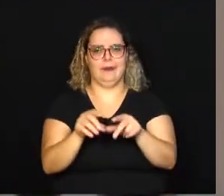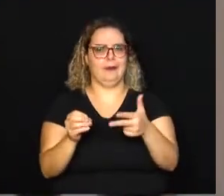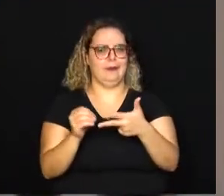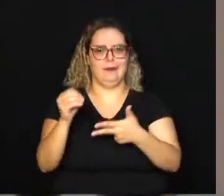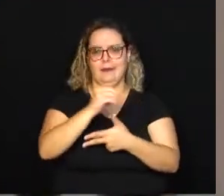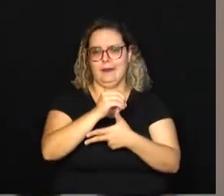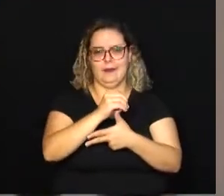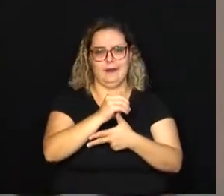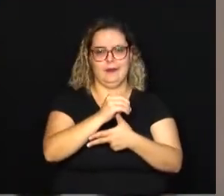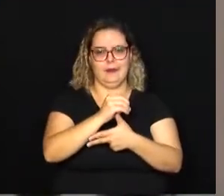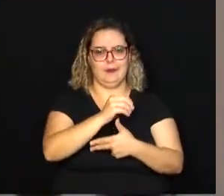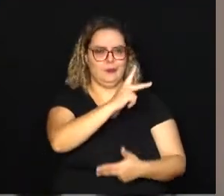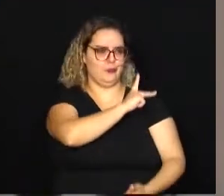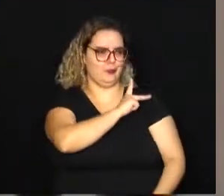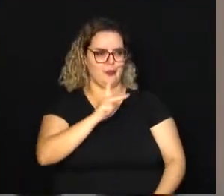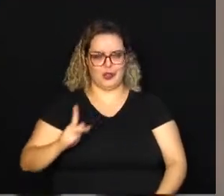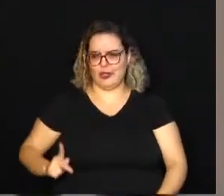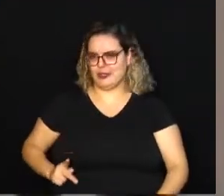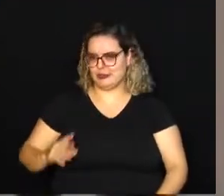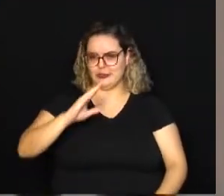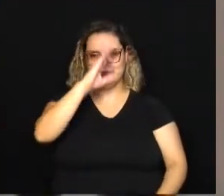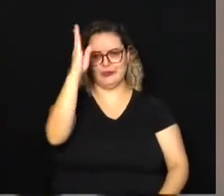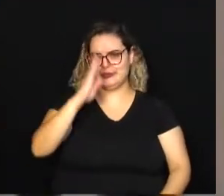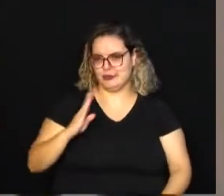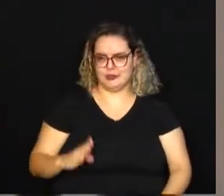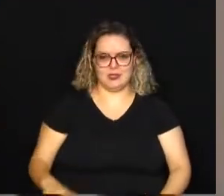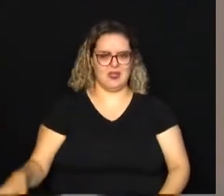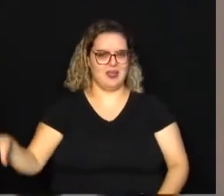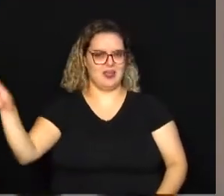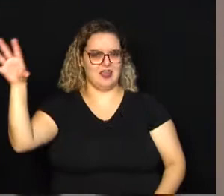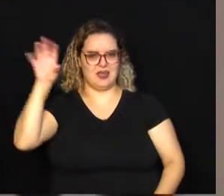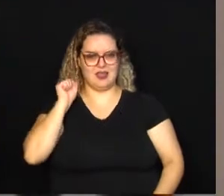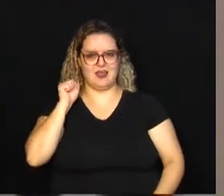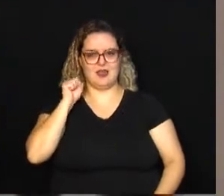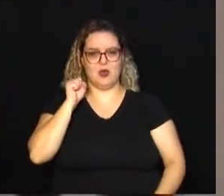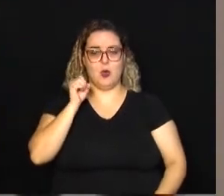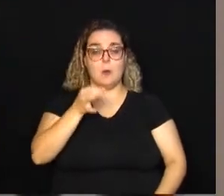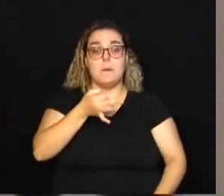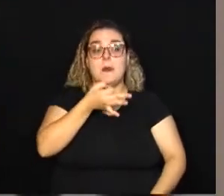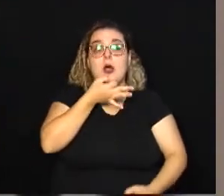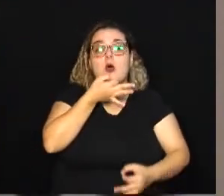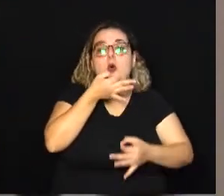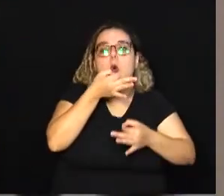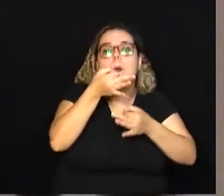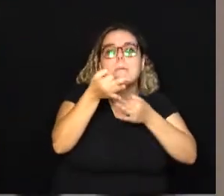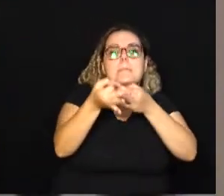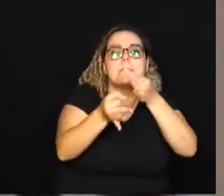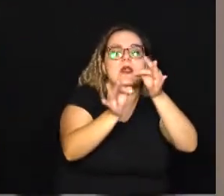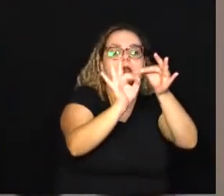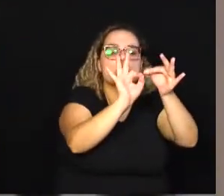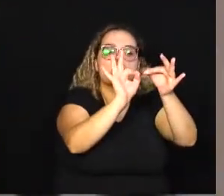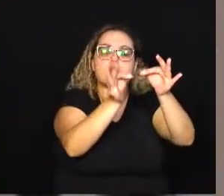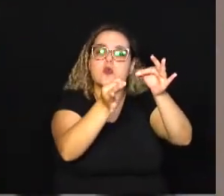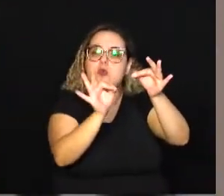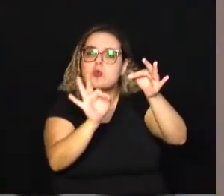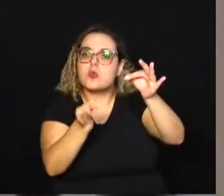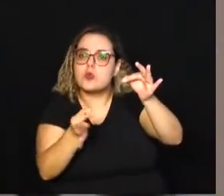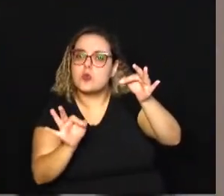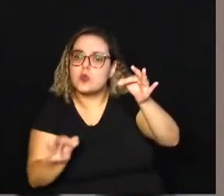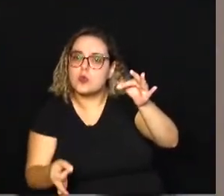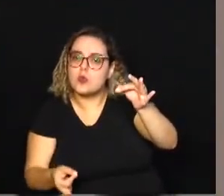da República, não se ouve uma argumentação que seja uma